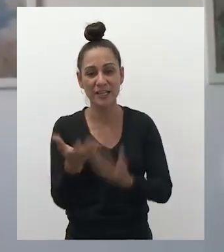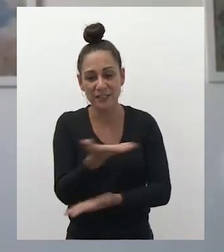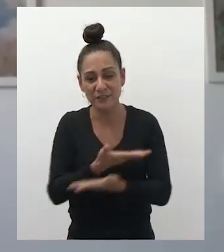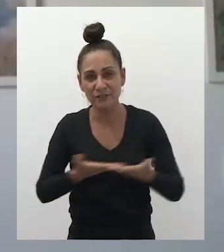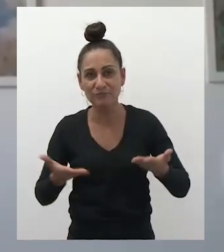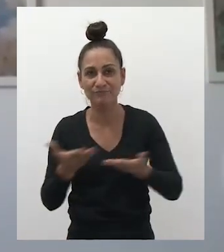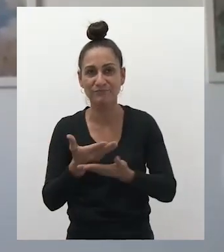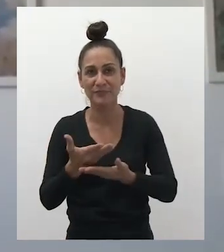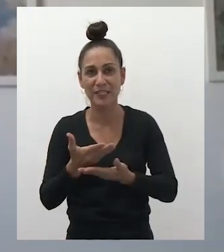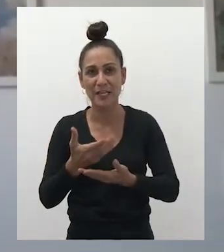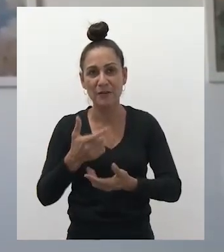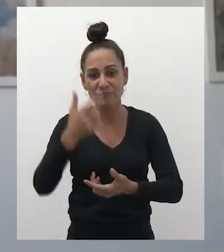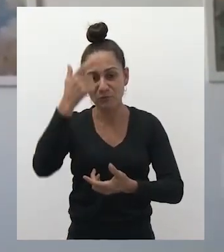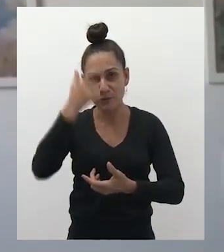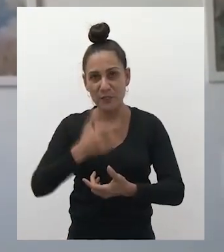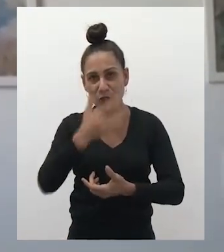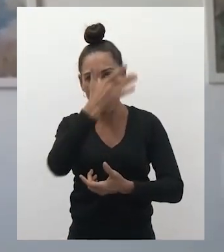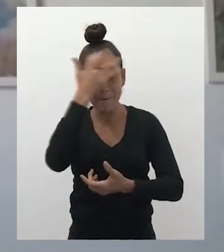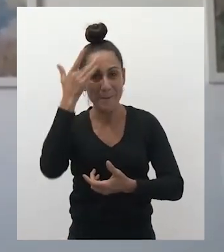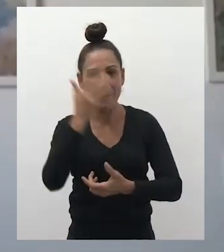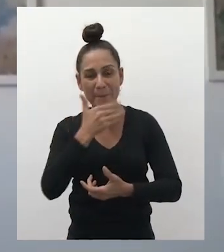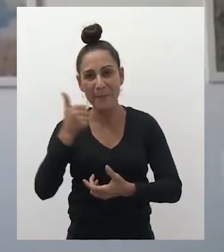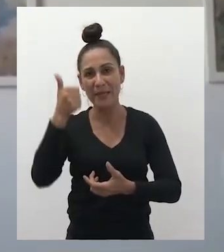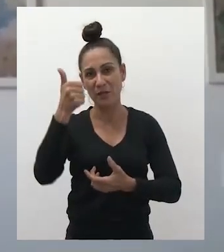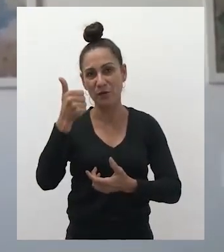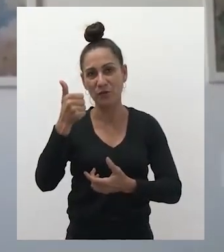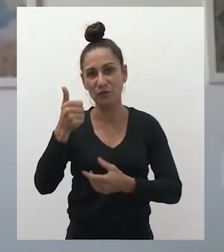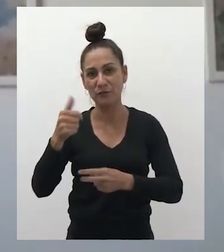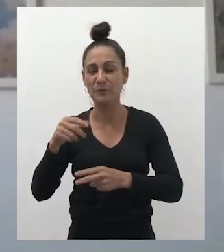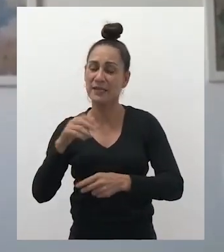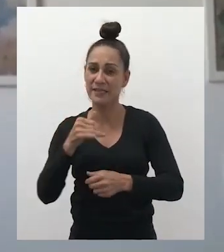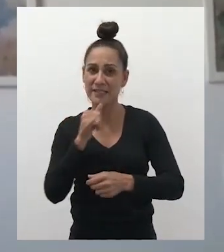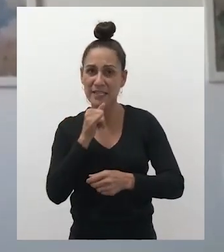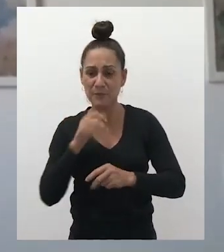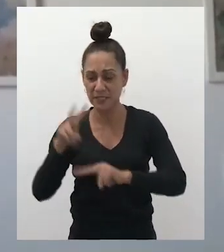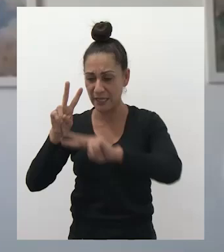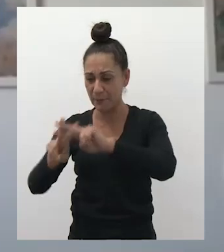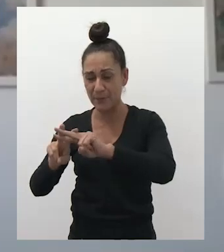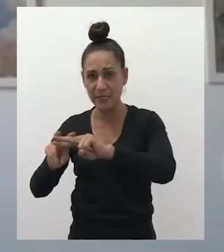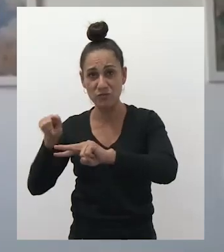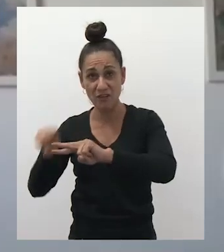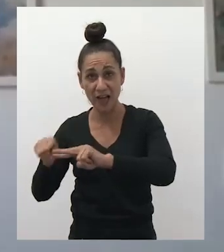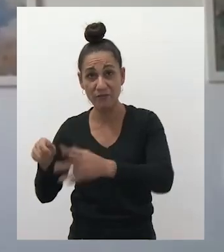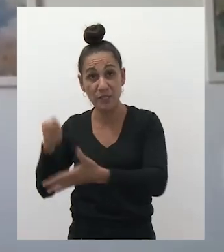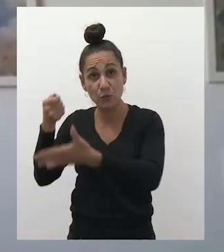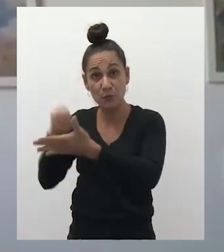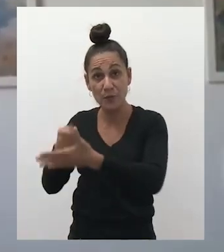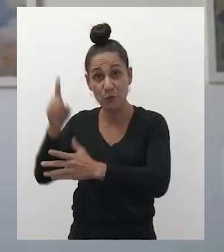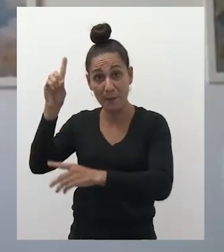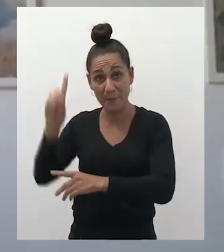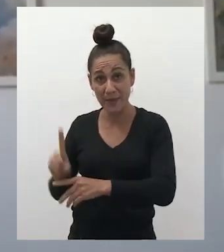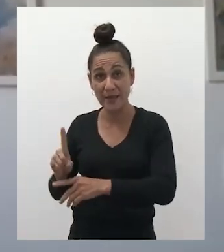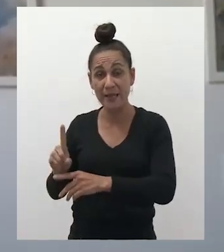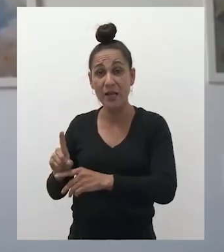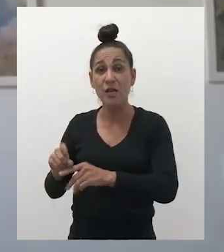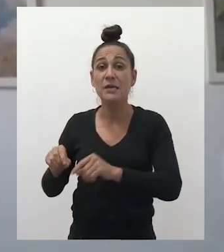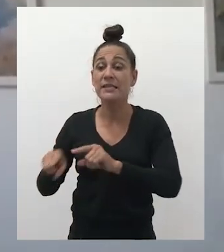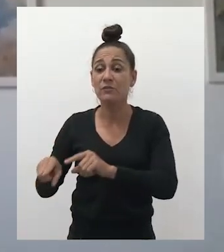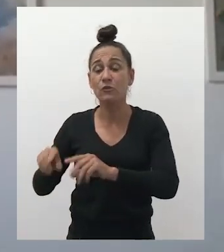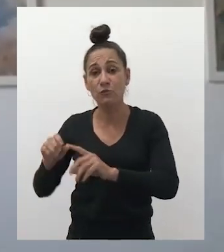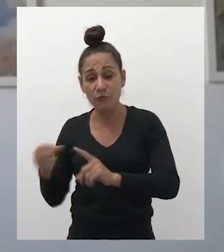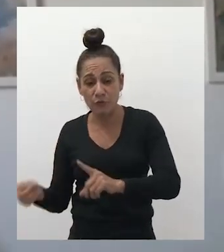uma pessoa melhor depois do cumprimento da pena e volte um cidadão ou uma cidadã que possa contribuir